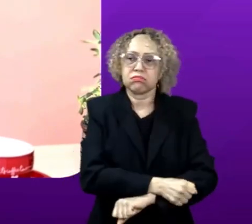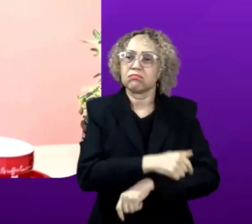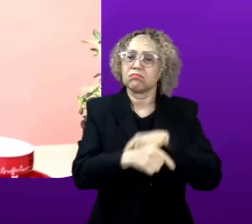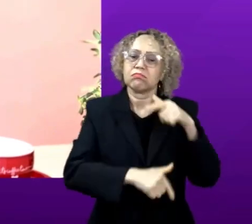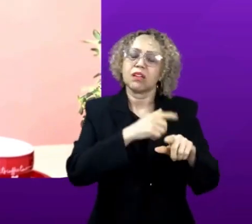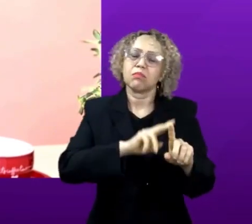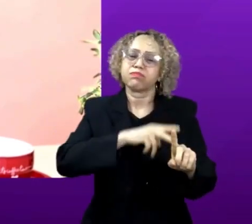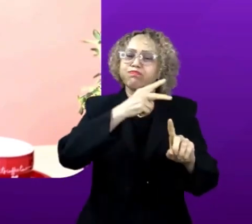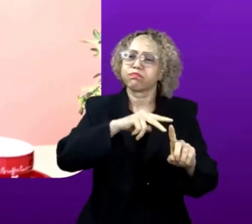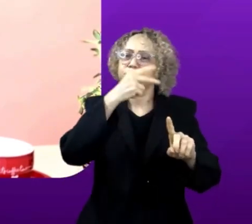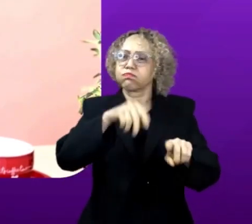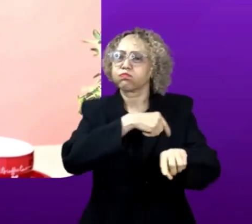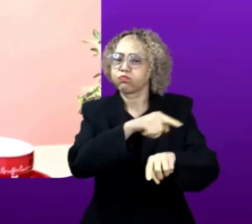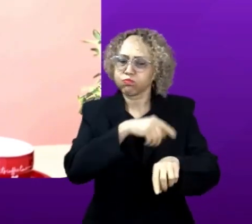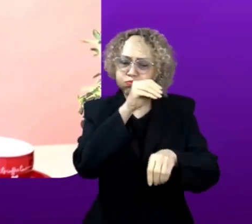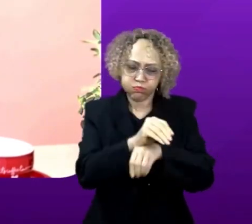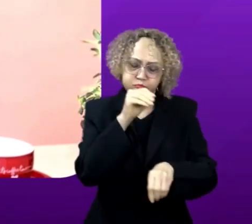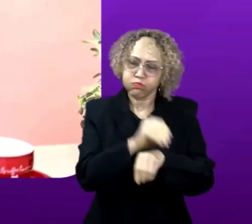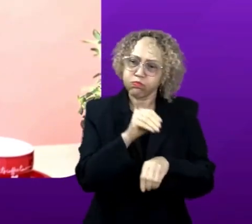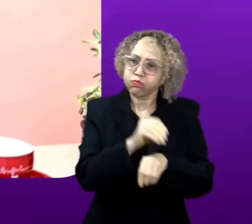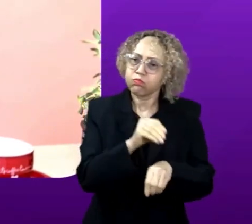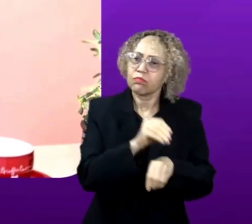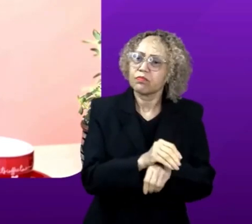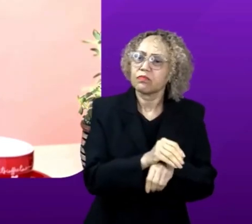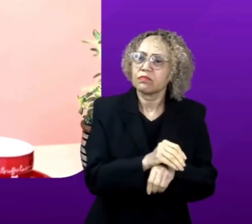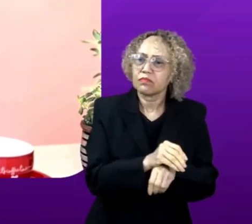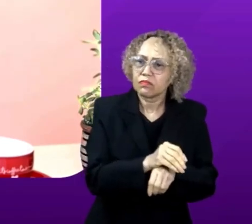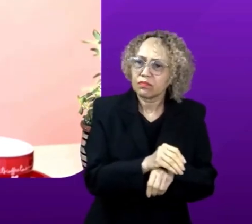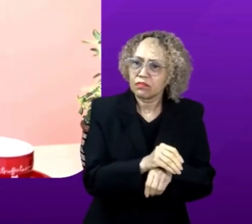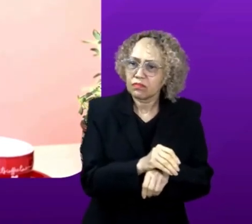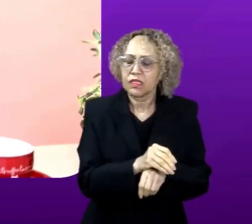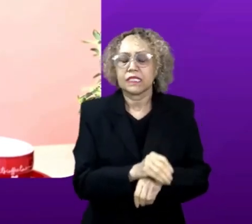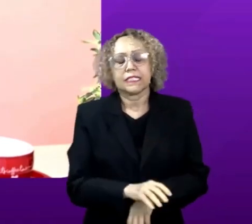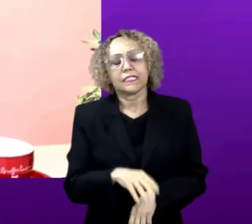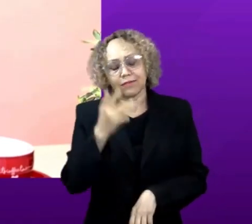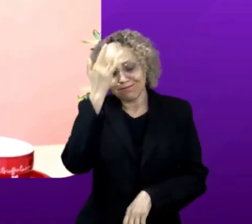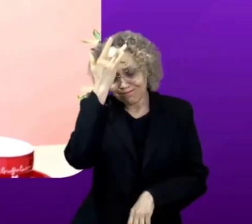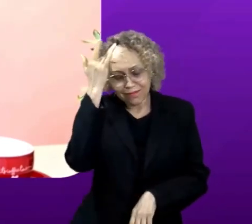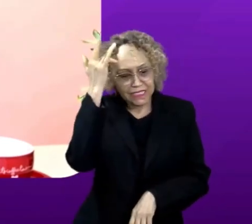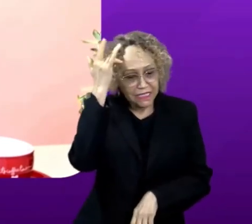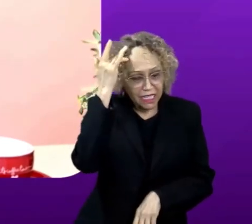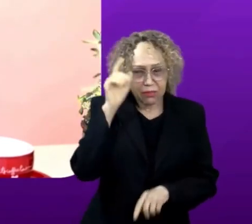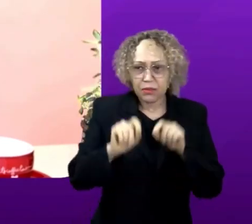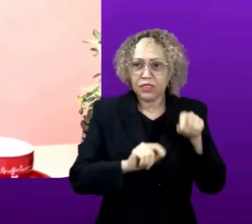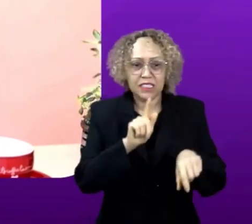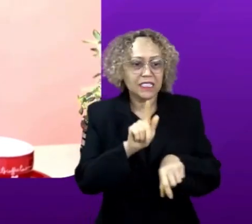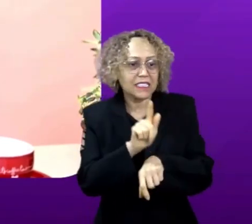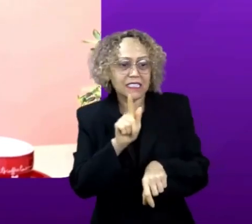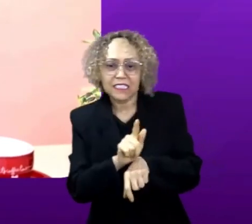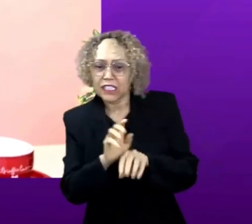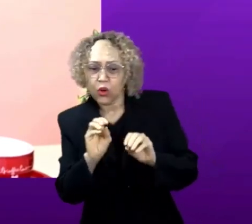ao trabalho doméstico do cuidado, mas também ao trabalho, o exercício mental para poder gestar a vida daquela casa,